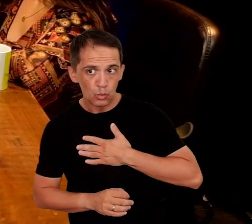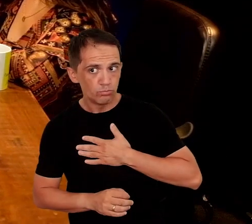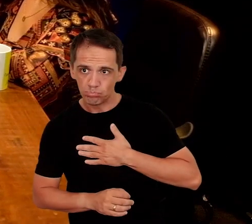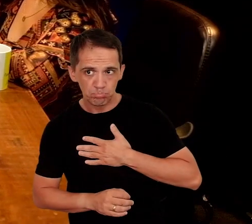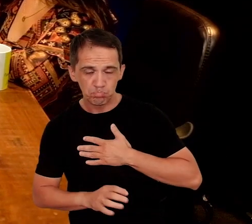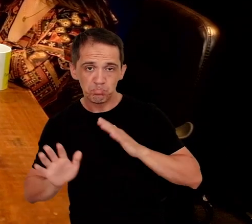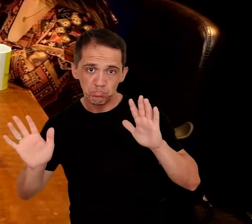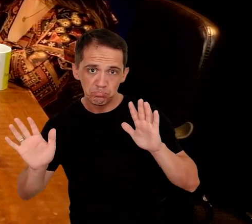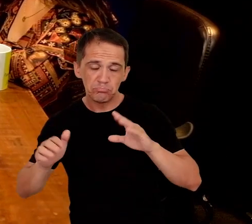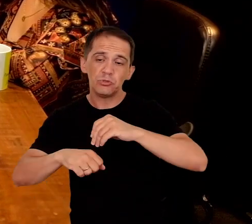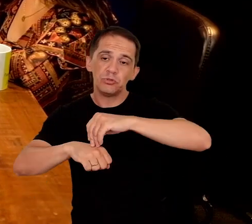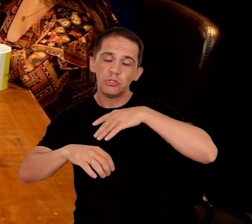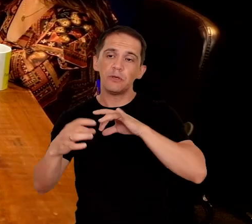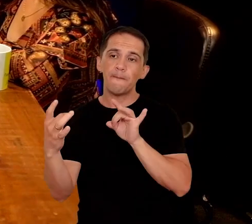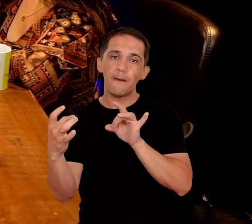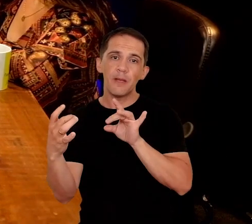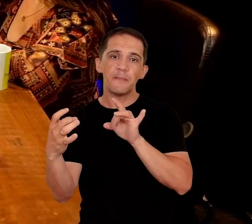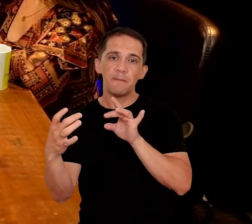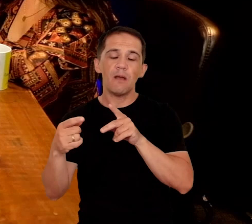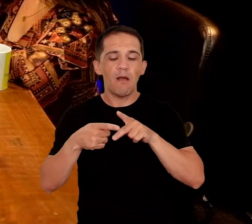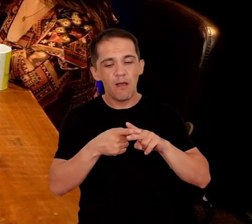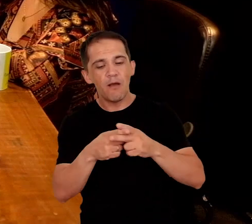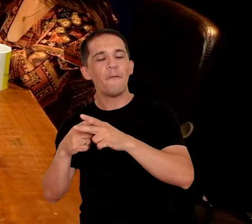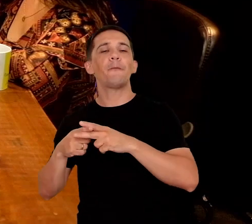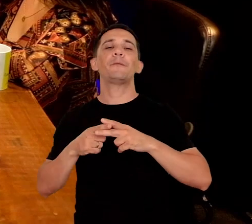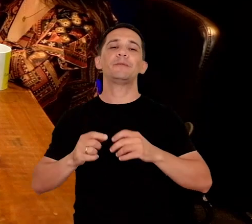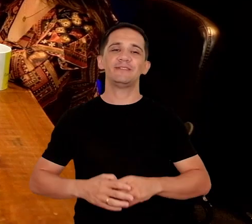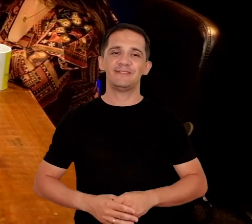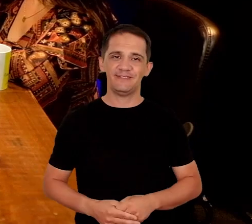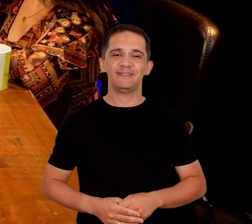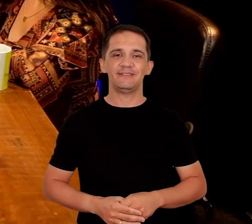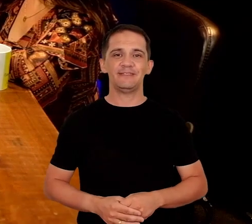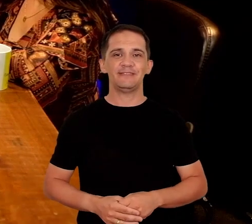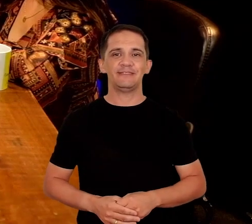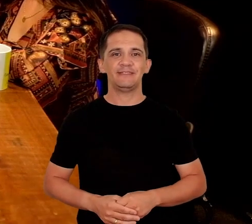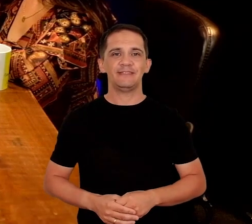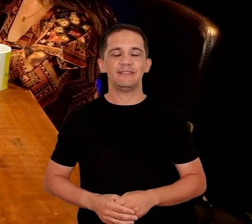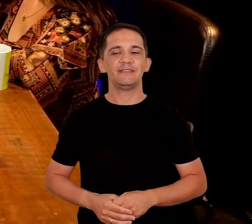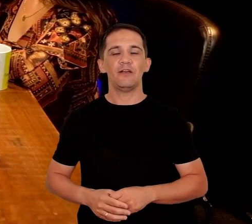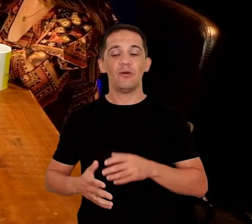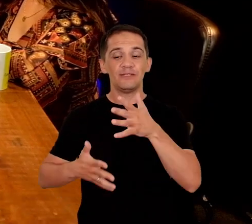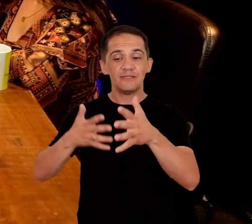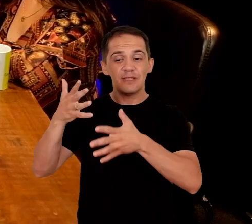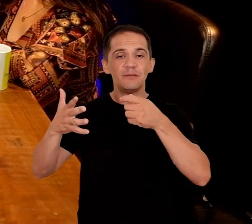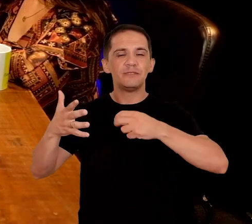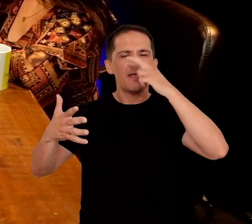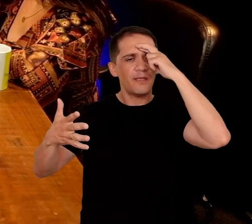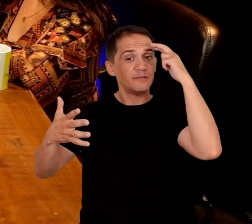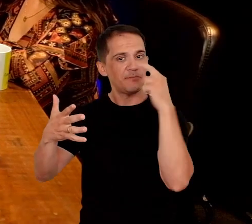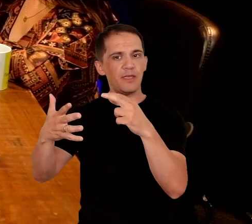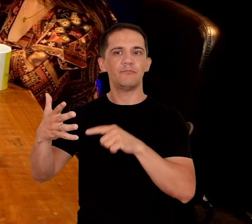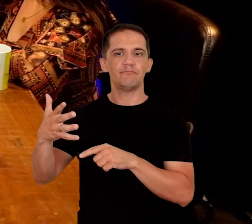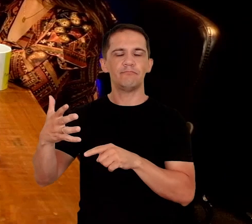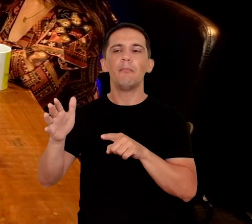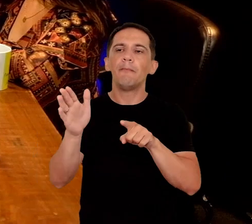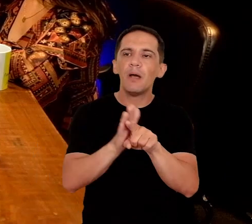certo? Não, tá tudo certo. Às vezes, não. Esse contexto não ficou legal. Troca. A gente troca, né? Eu respeito pelo idioma que a